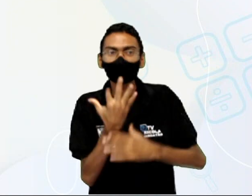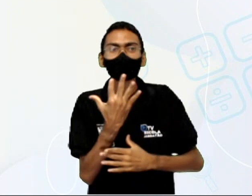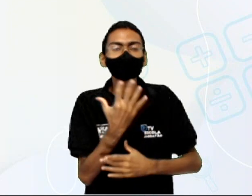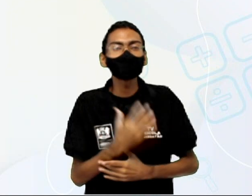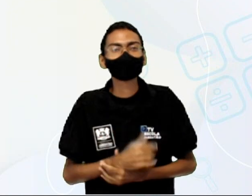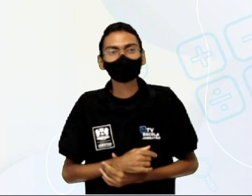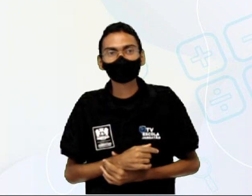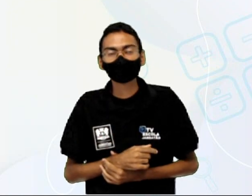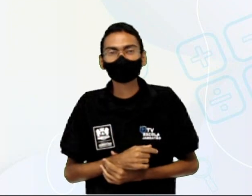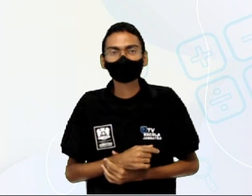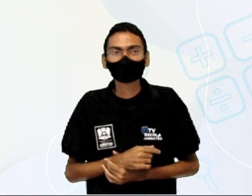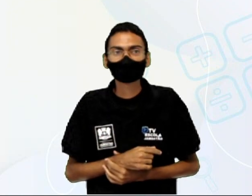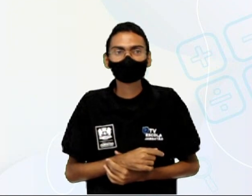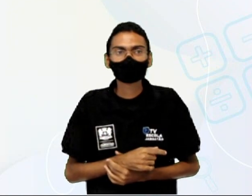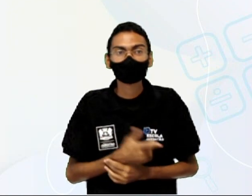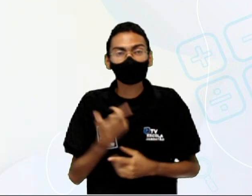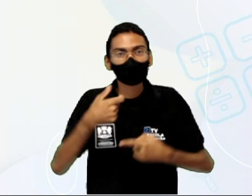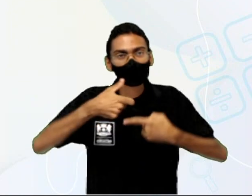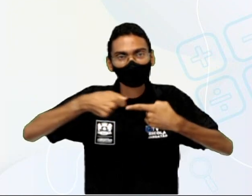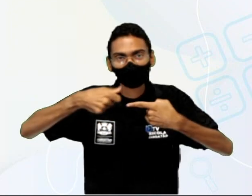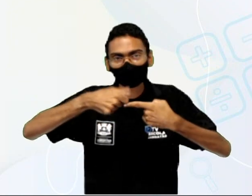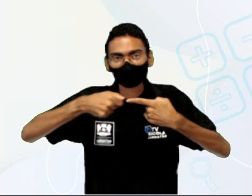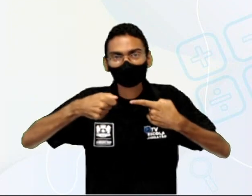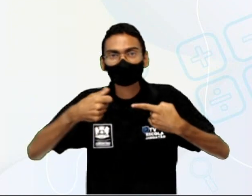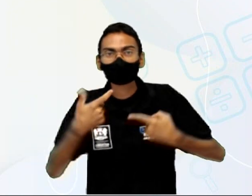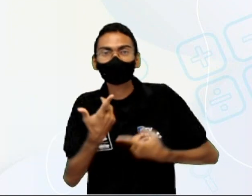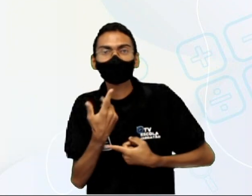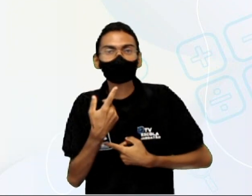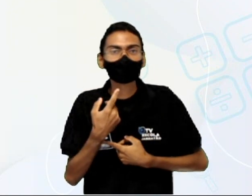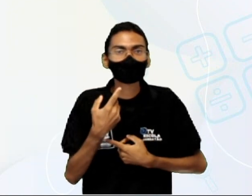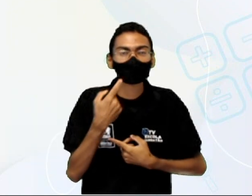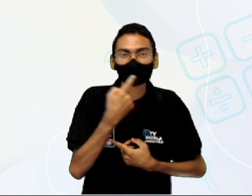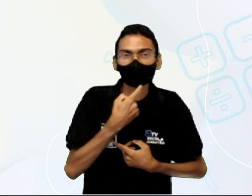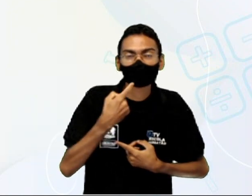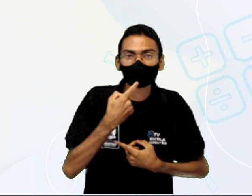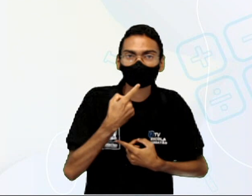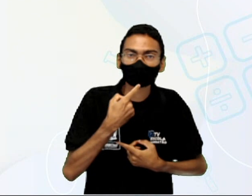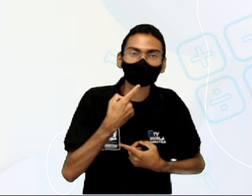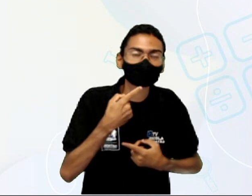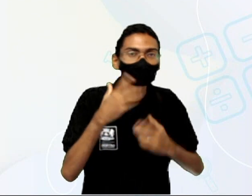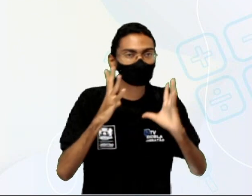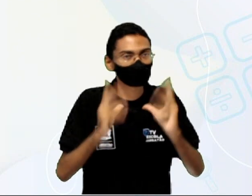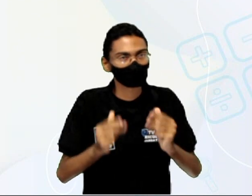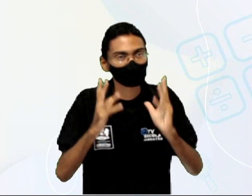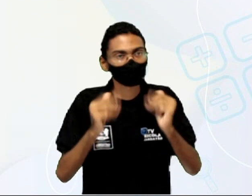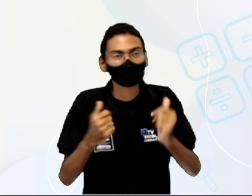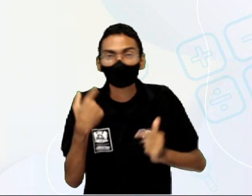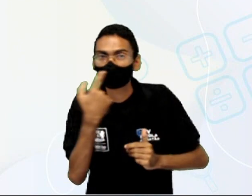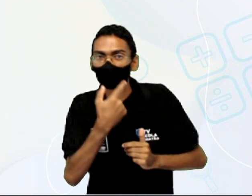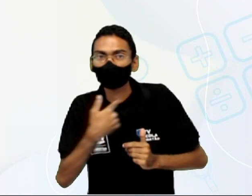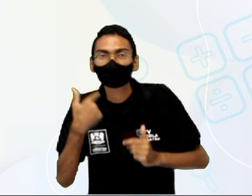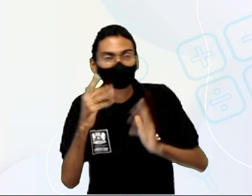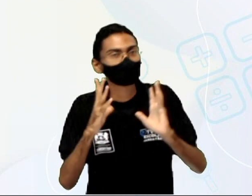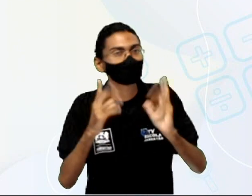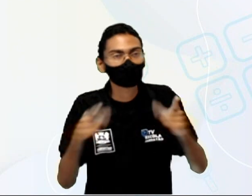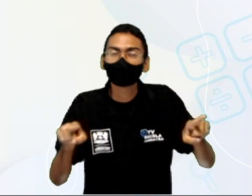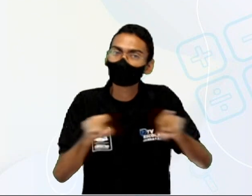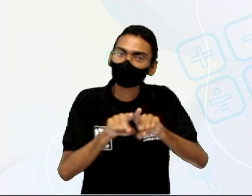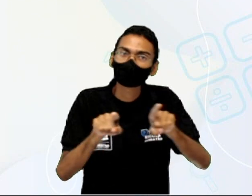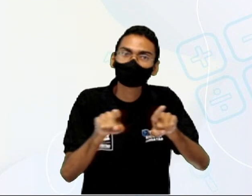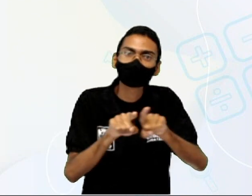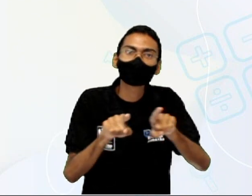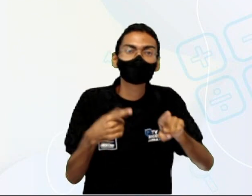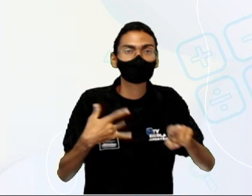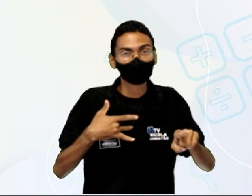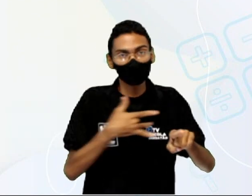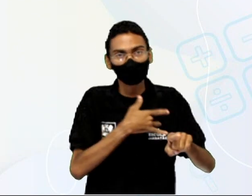Creme dental. Além de manter seus dentes limpos e a sua boca saudável, a maioria dos cremes dentais conta com um agente